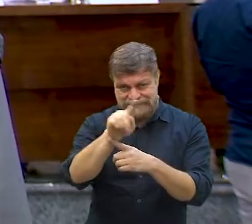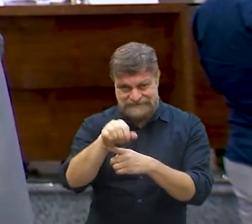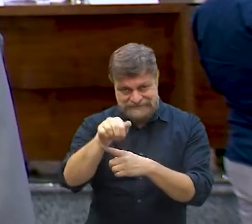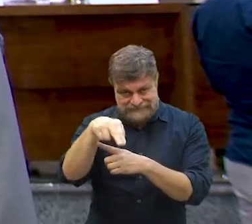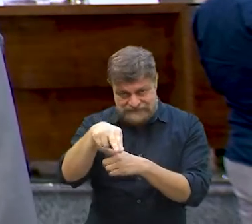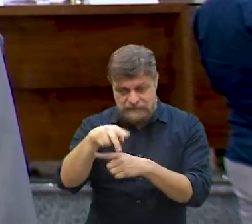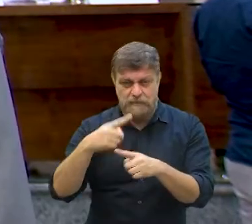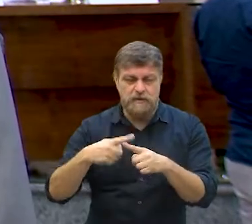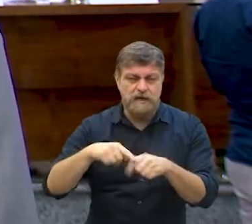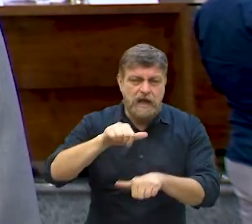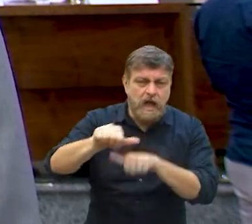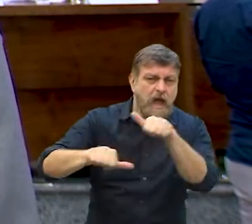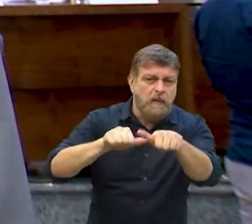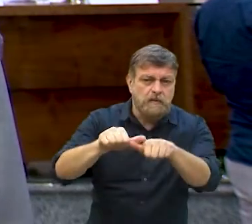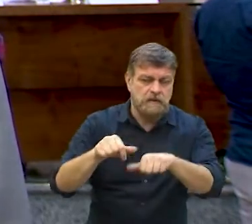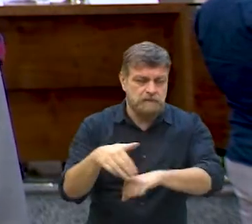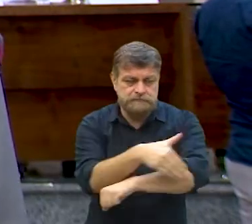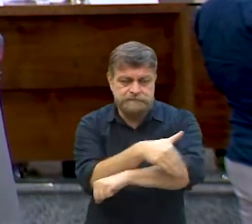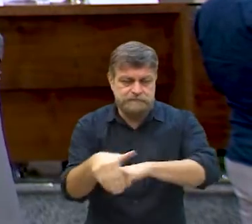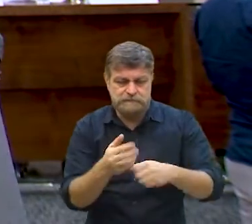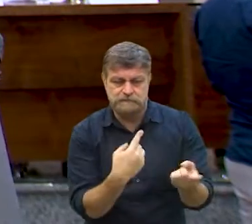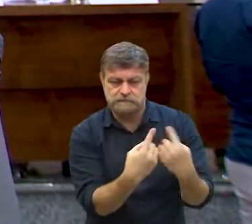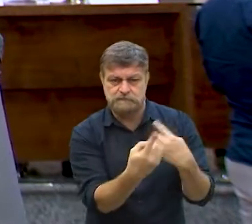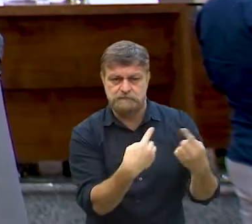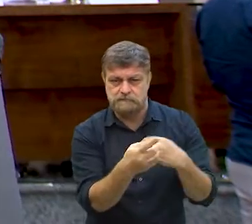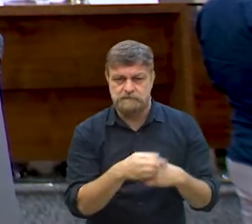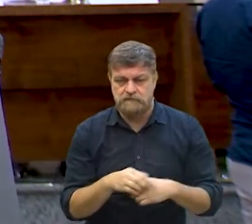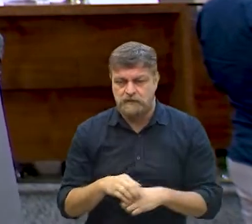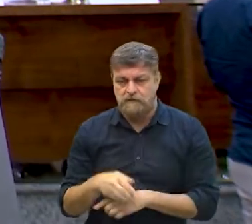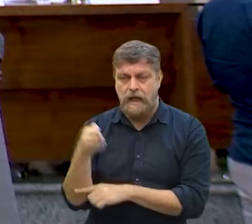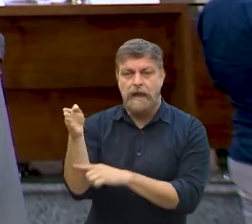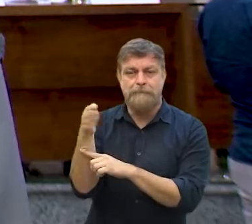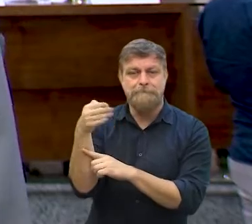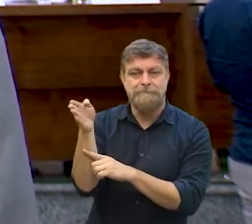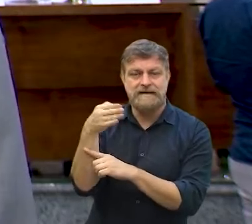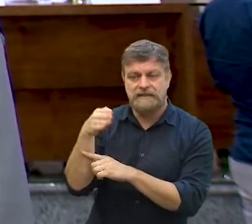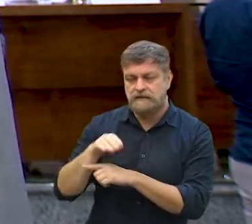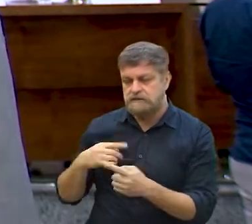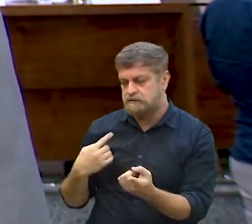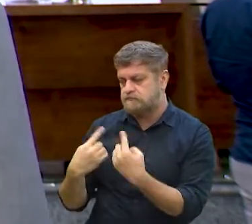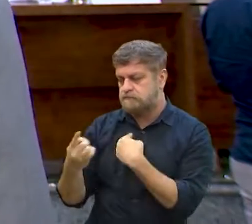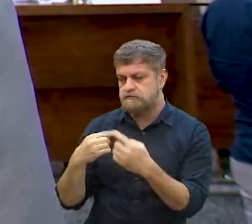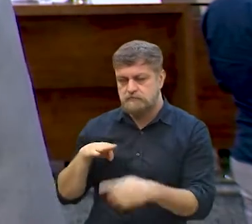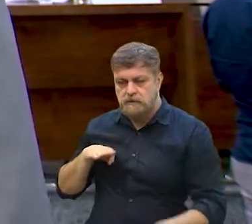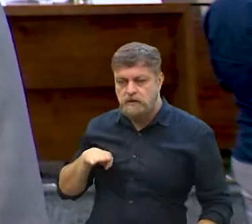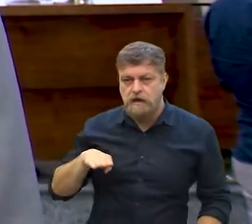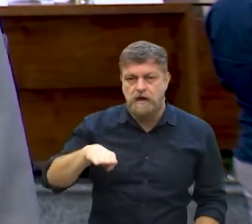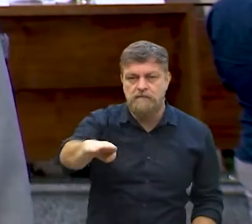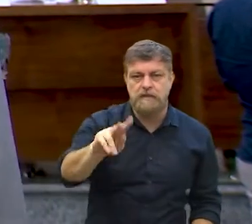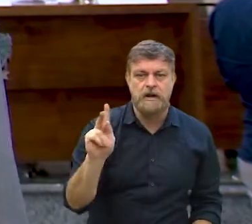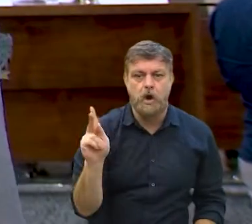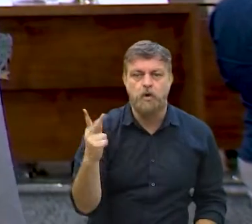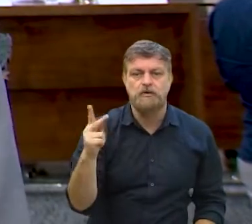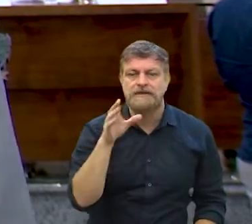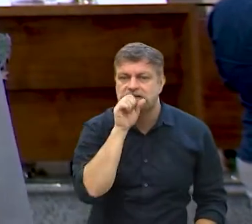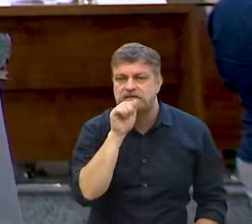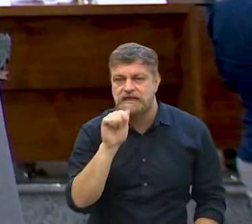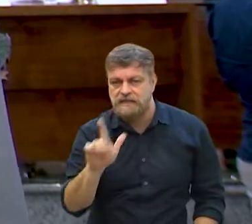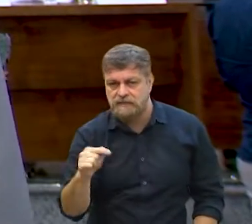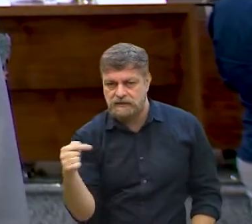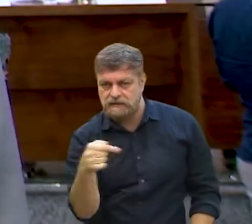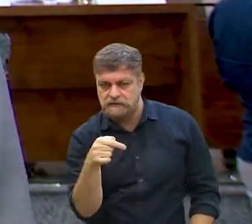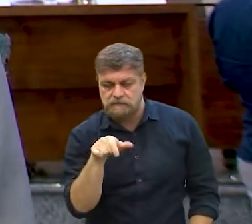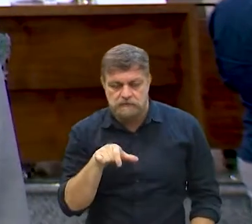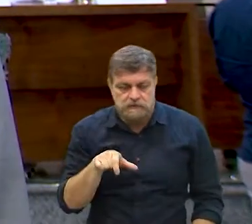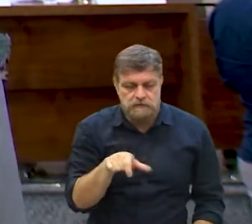eu estou pedindo a reclassificação da Adalberto Panzan, porque hoje ela não é mais a continuidade da Bandeirantes. A Bandeirantes hoje ela vai para